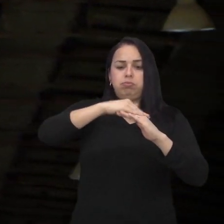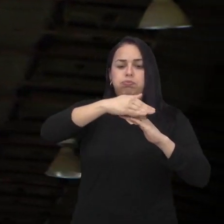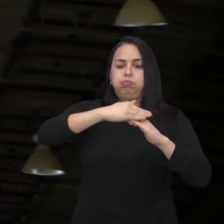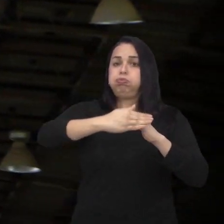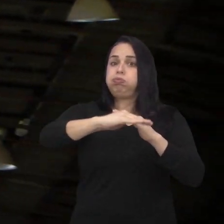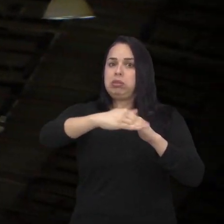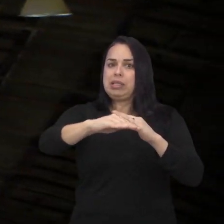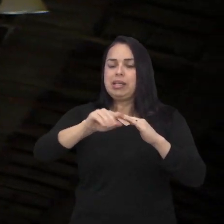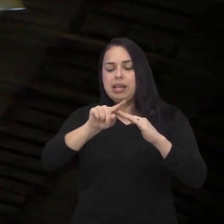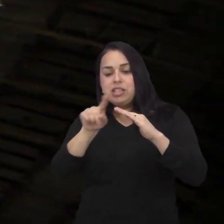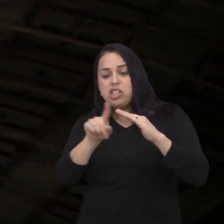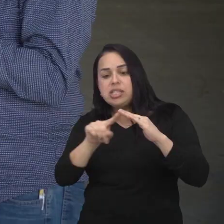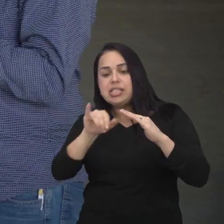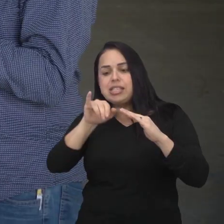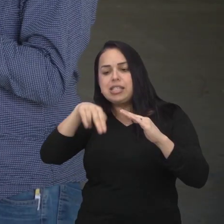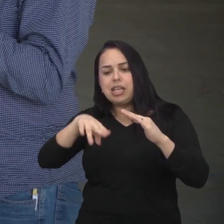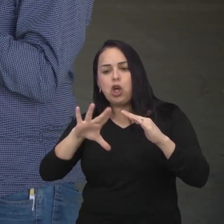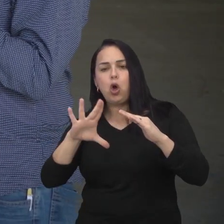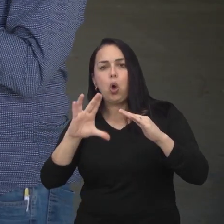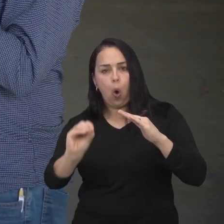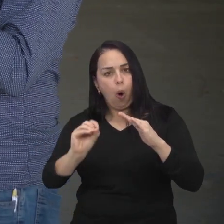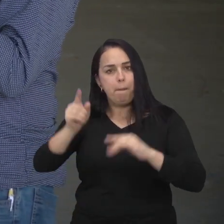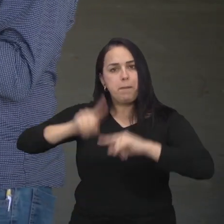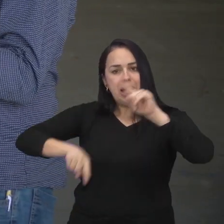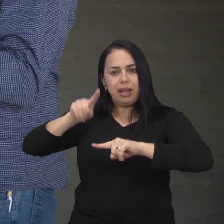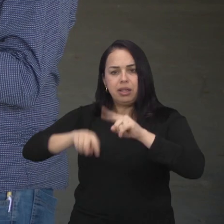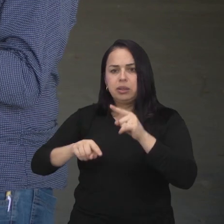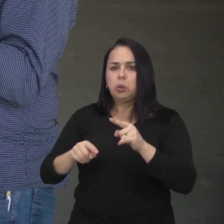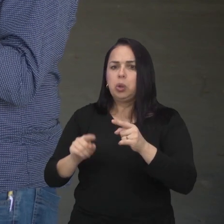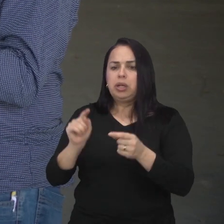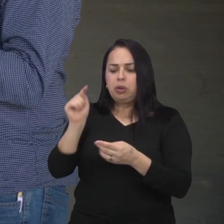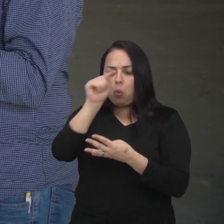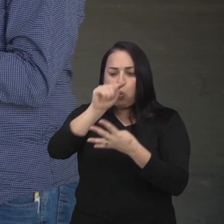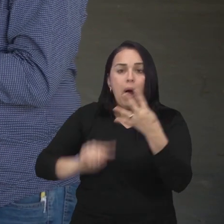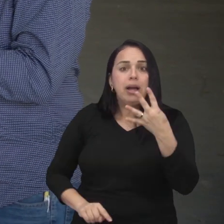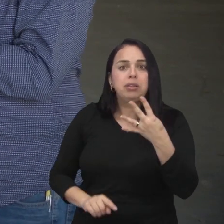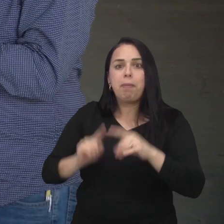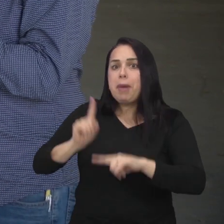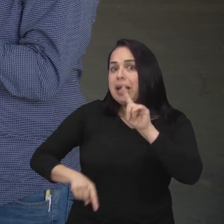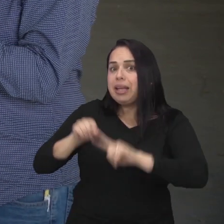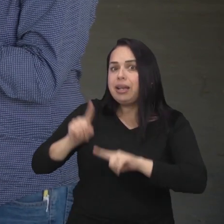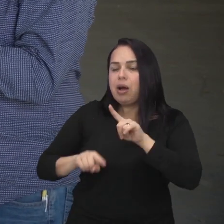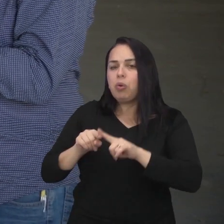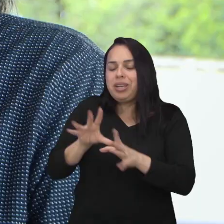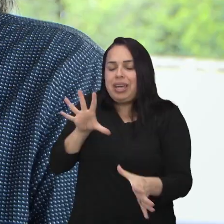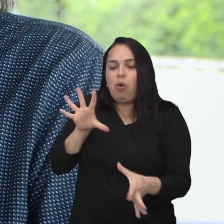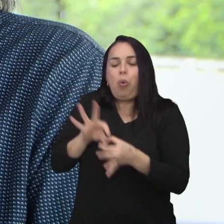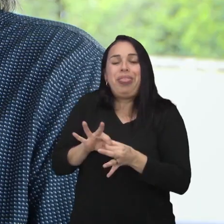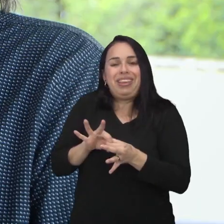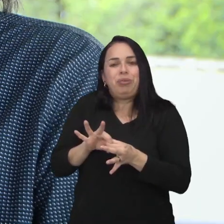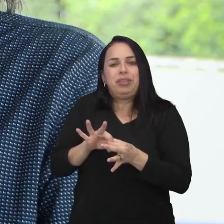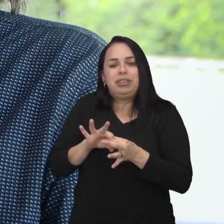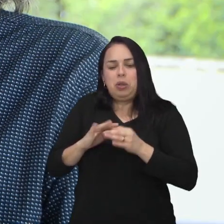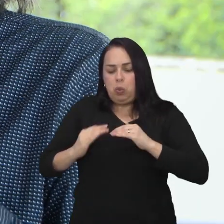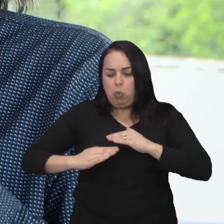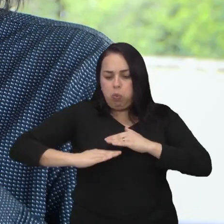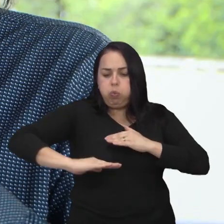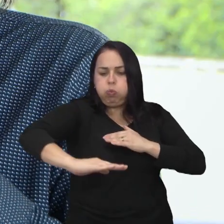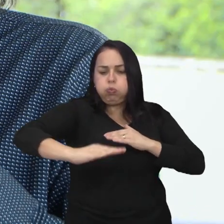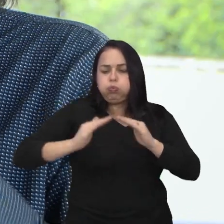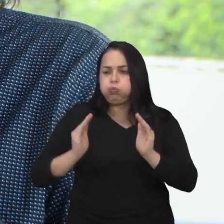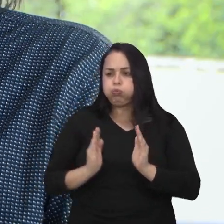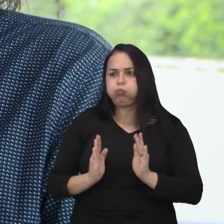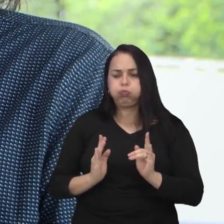que são de zinco. Então são 3, 4 materiais que ele consegue agrupar de